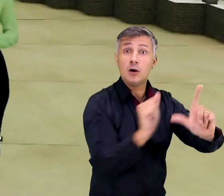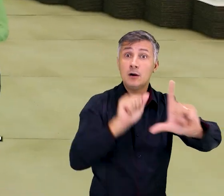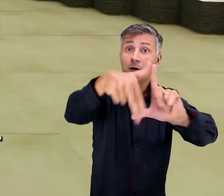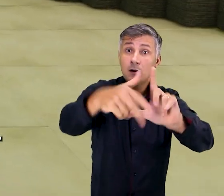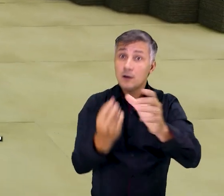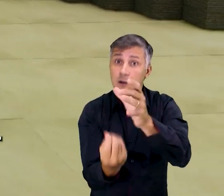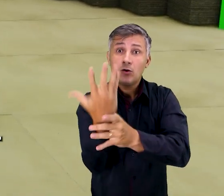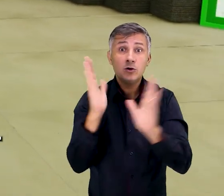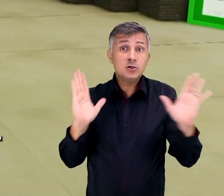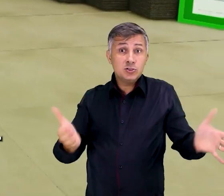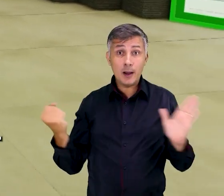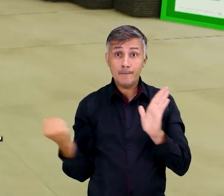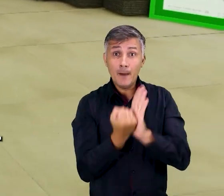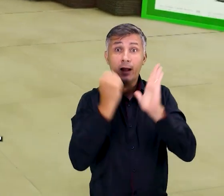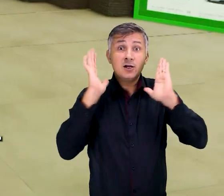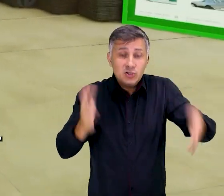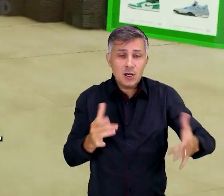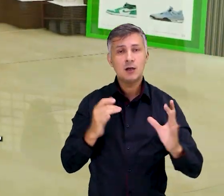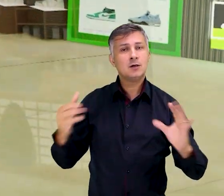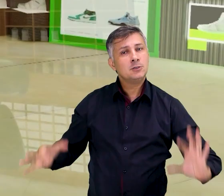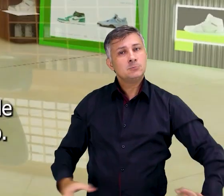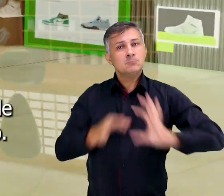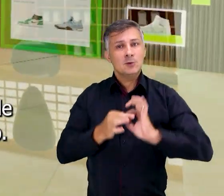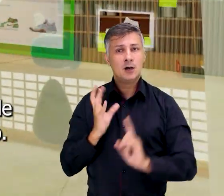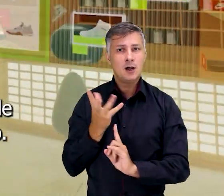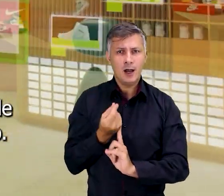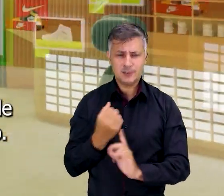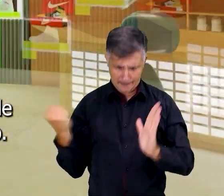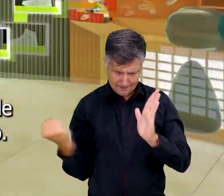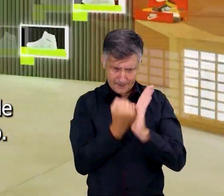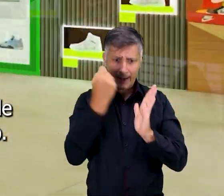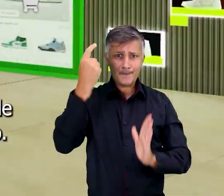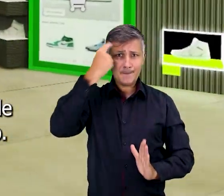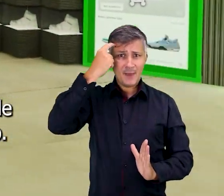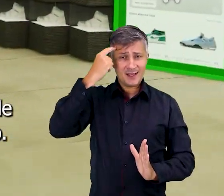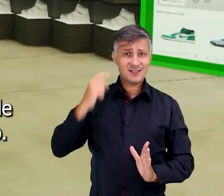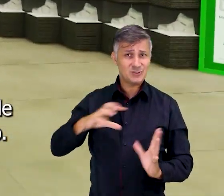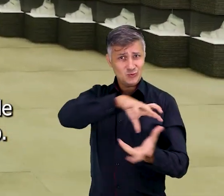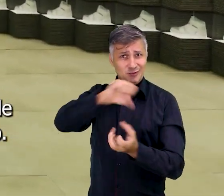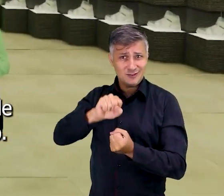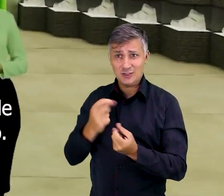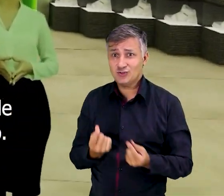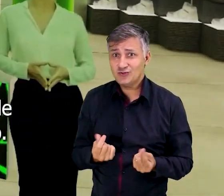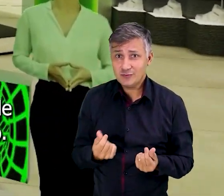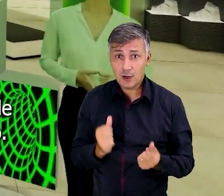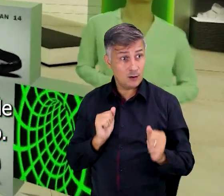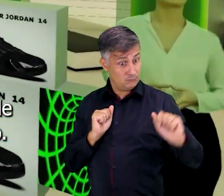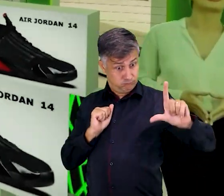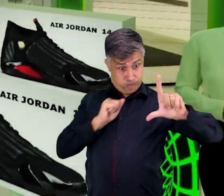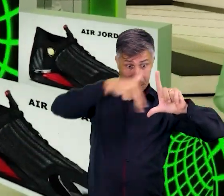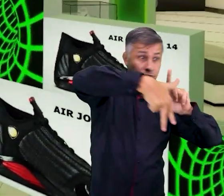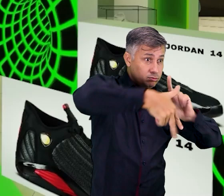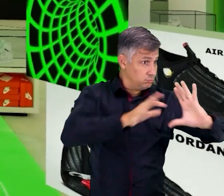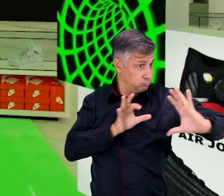sem saber, já se aproximaram da arte. Marcas que pensam em sustentabilidade financeira aproximam-se do